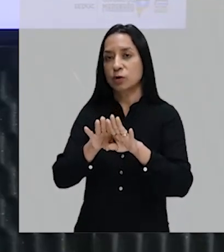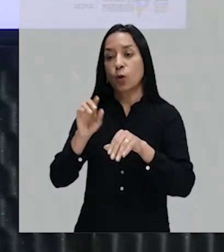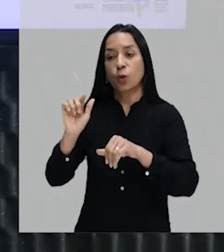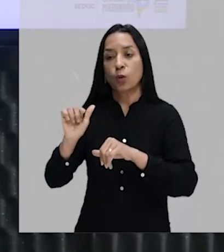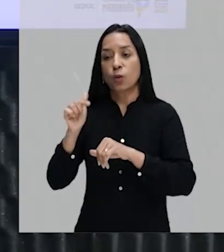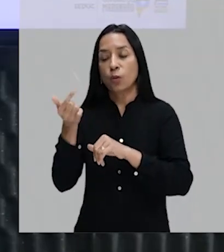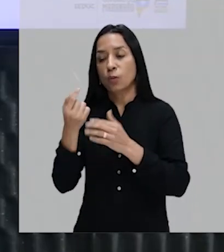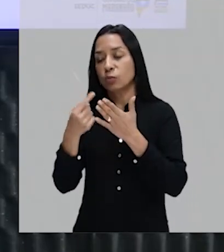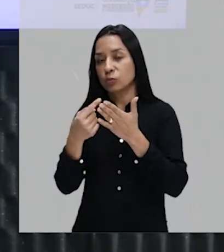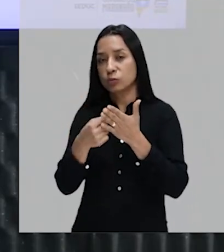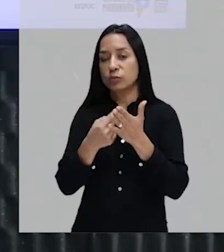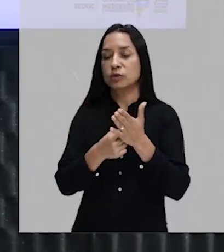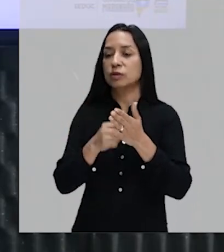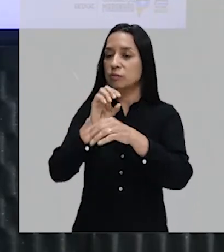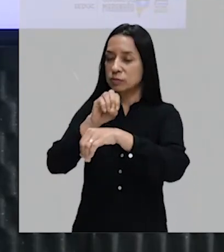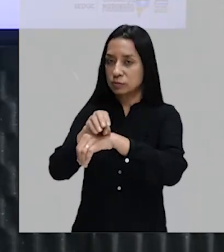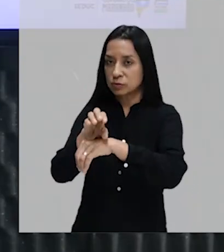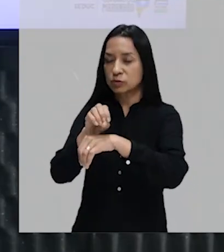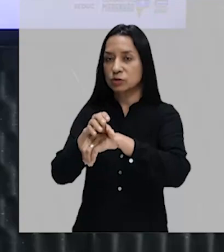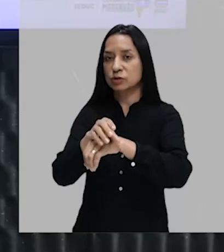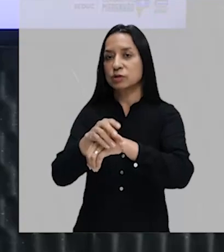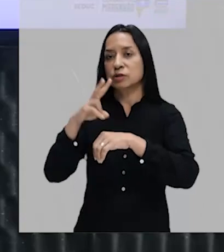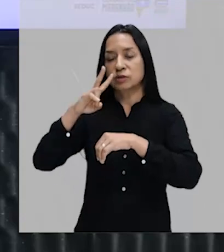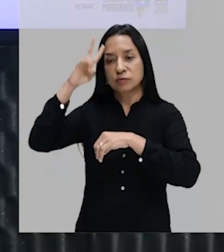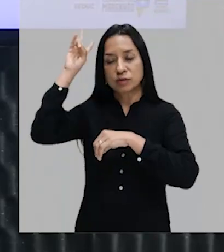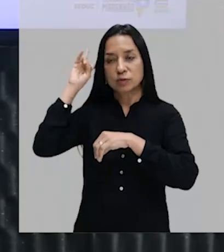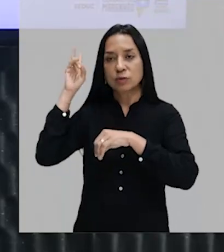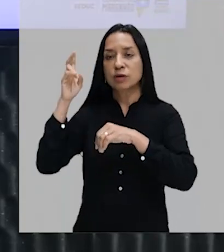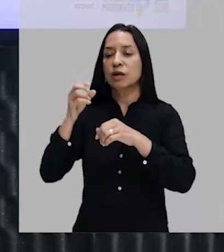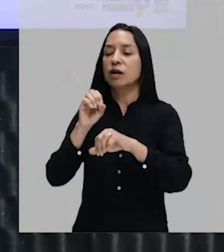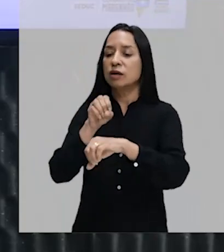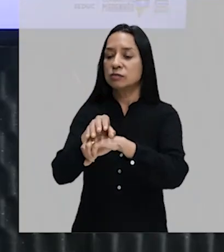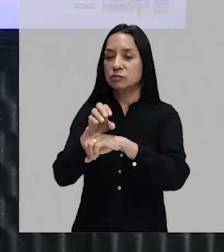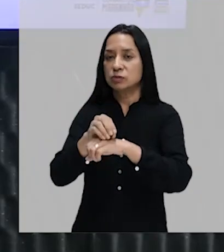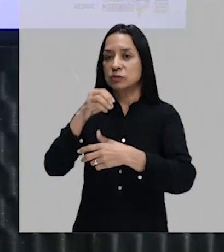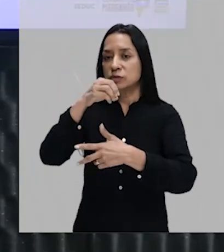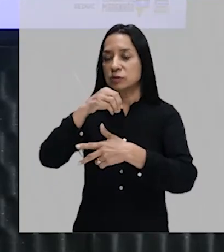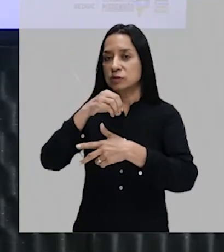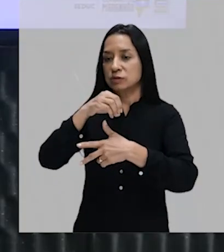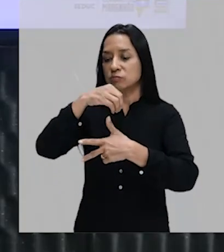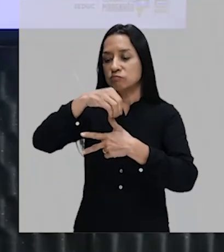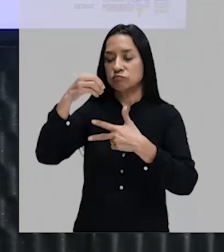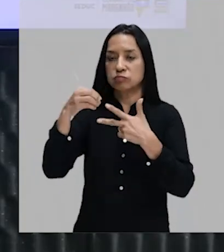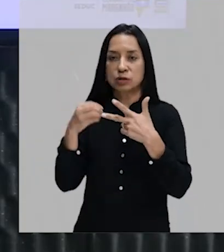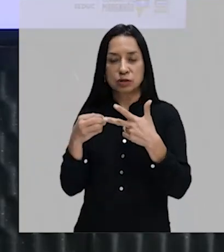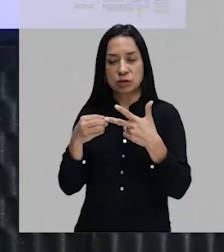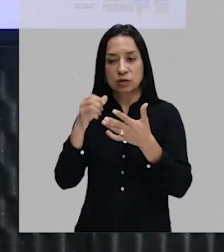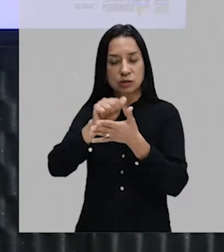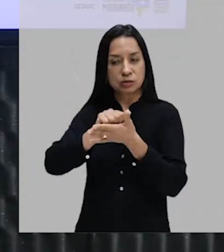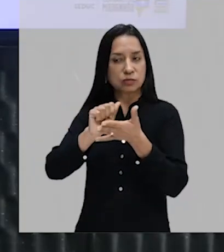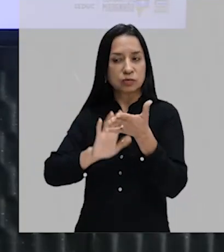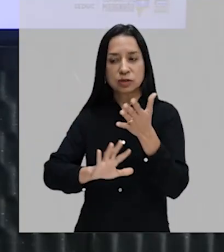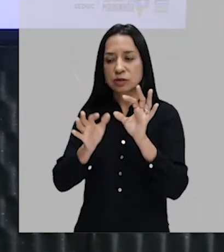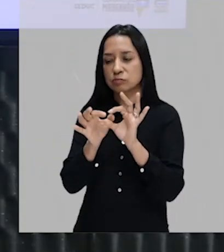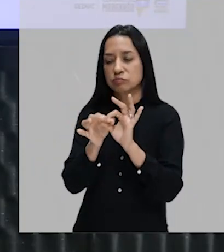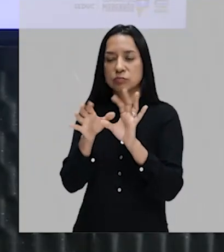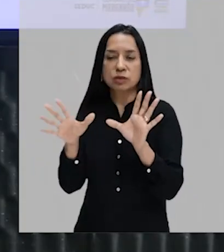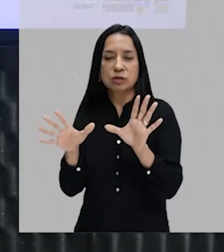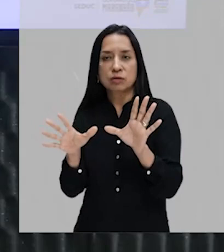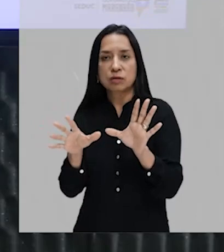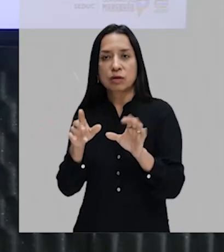vocês acompanham dicas de vestibular, dicas de Enem e atividades que são lançadas lá para você